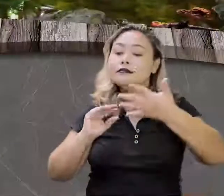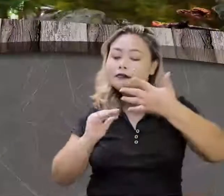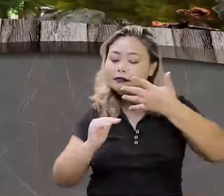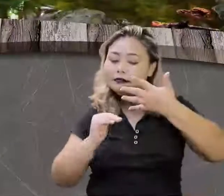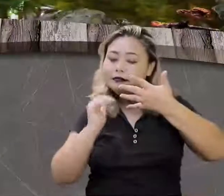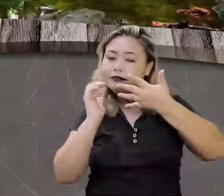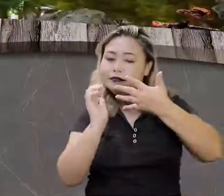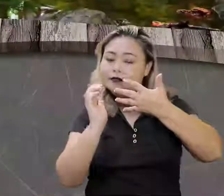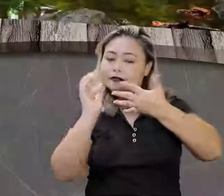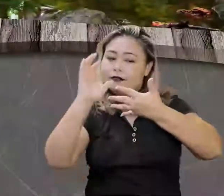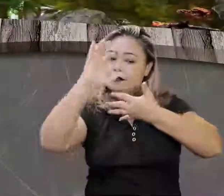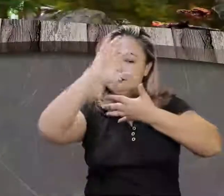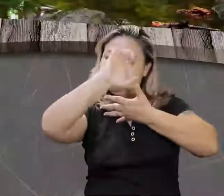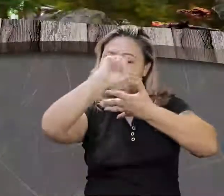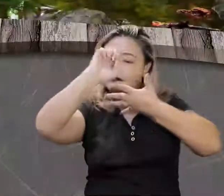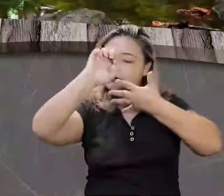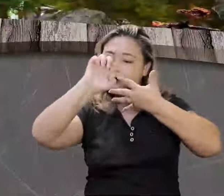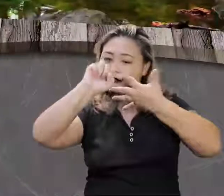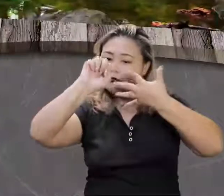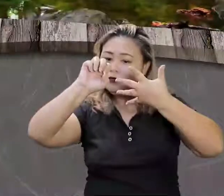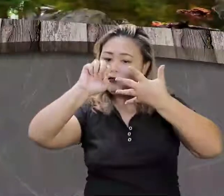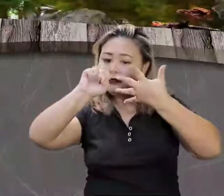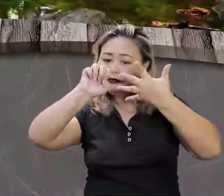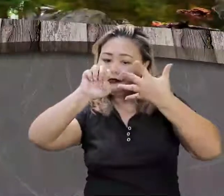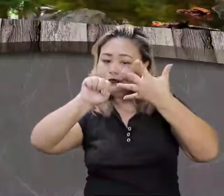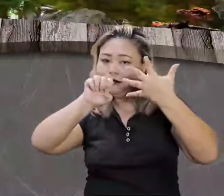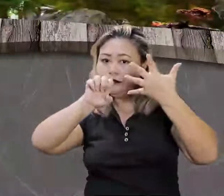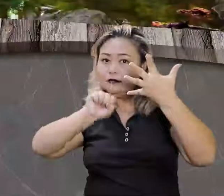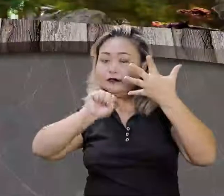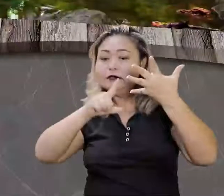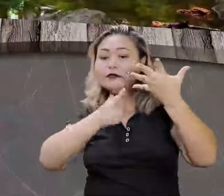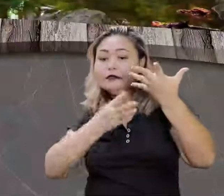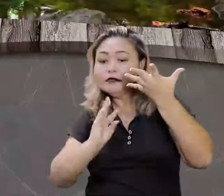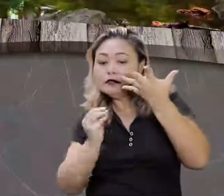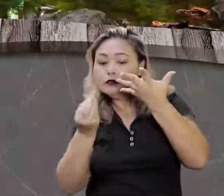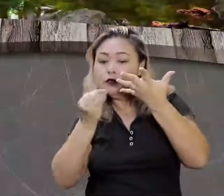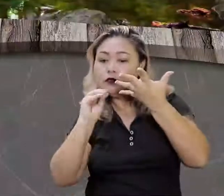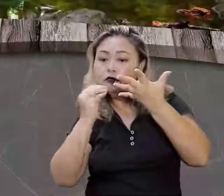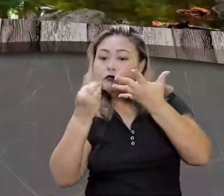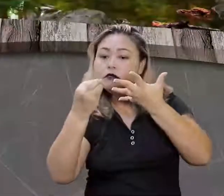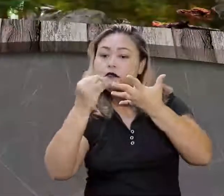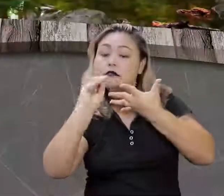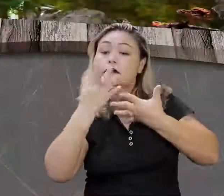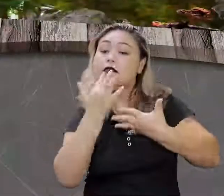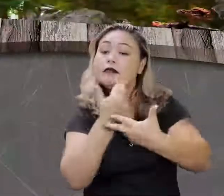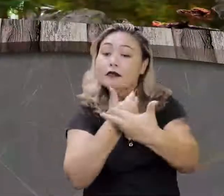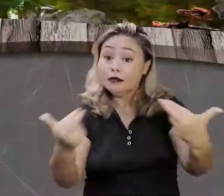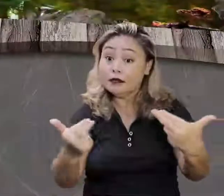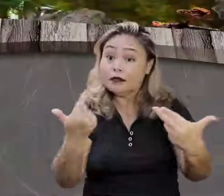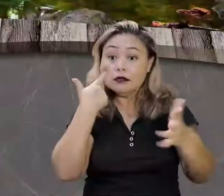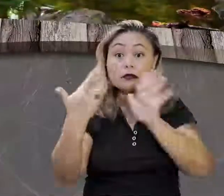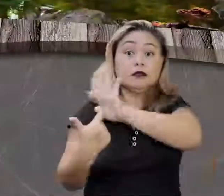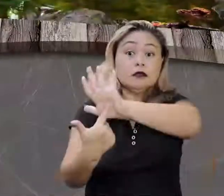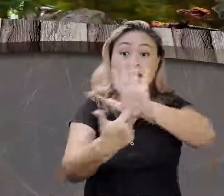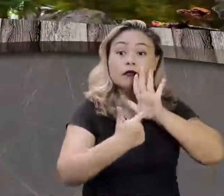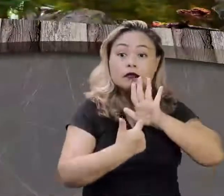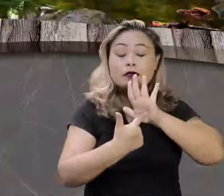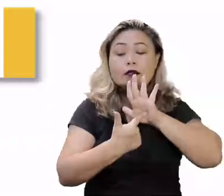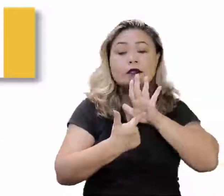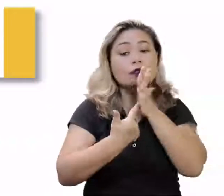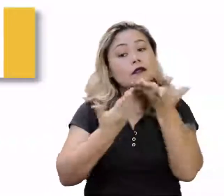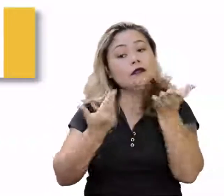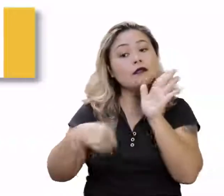né? Cadeia, tá? Só o quadrado, não. Cadeia e teia alimentar. Vamos apresentar a nossa aula? Vamos